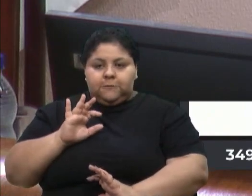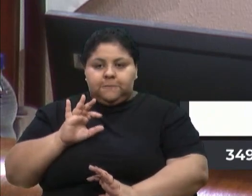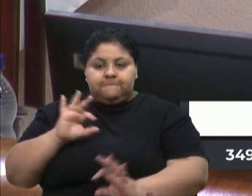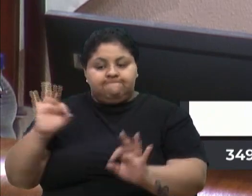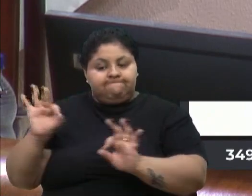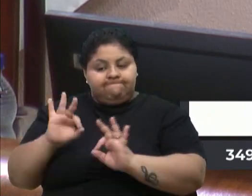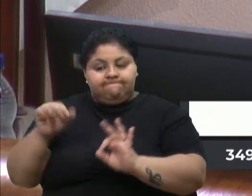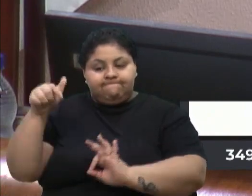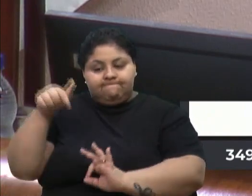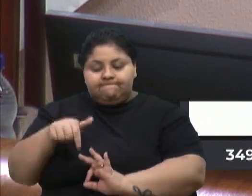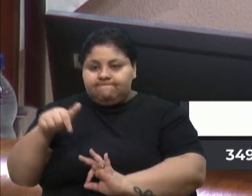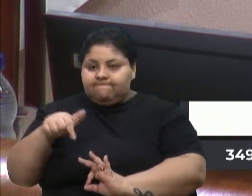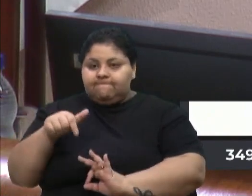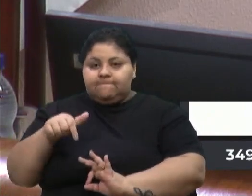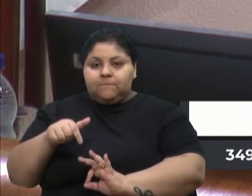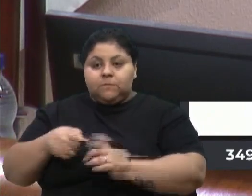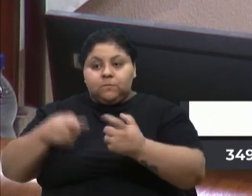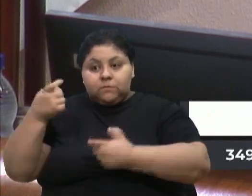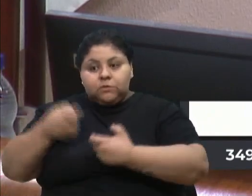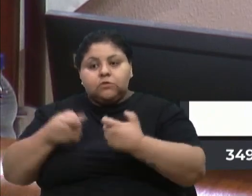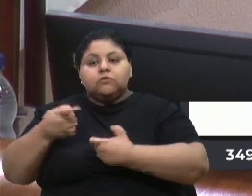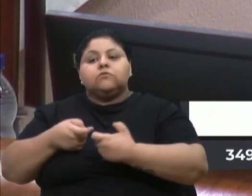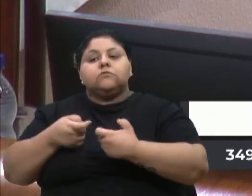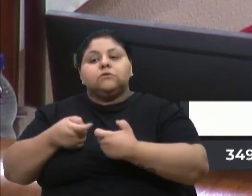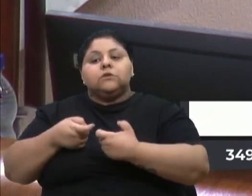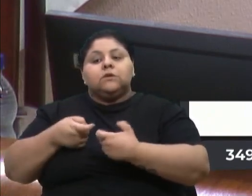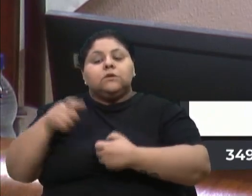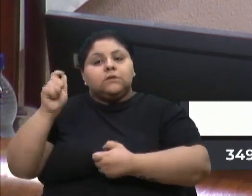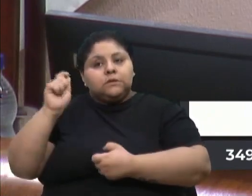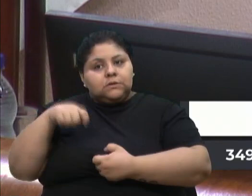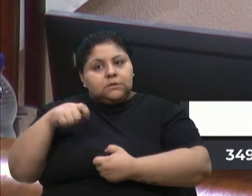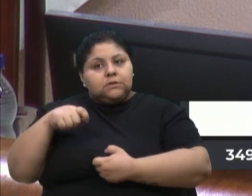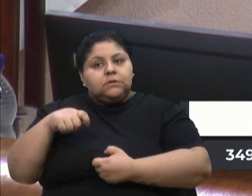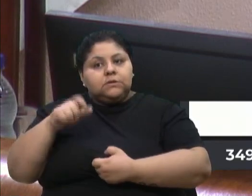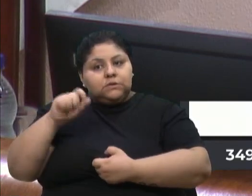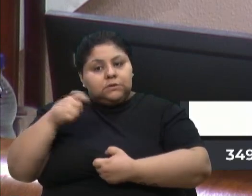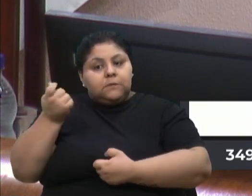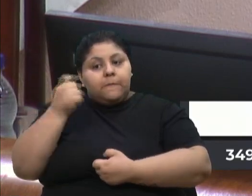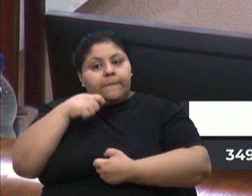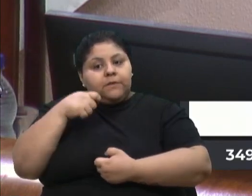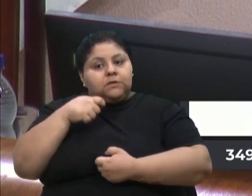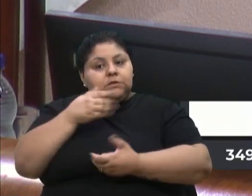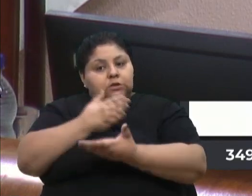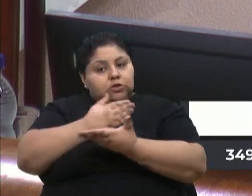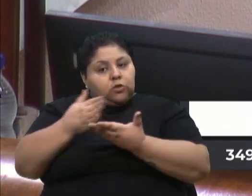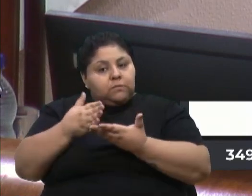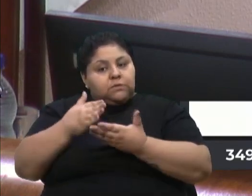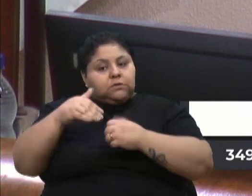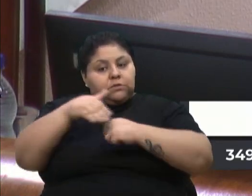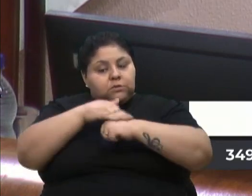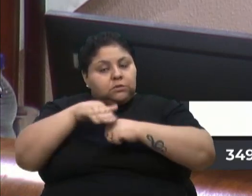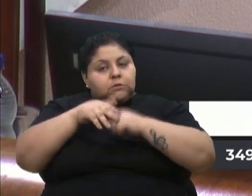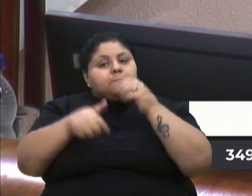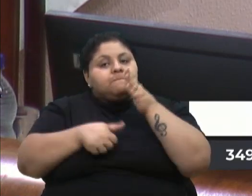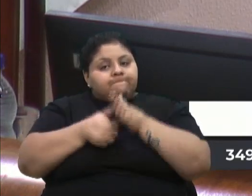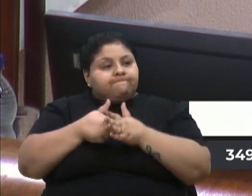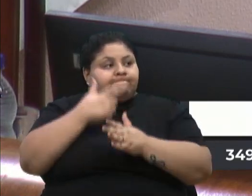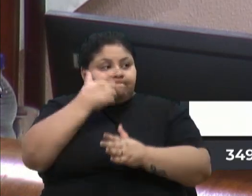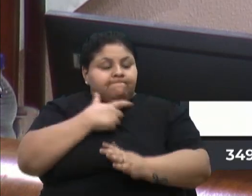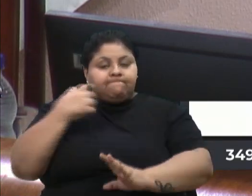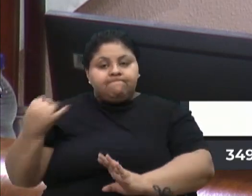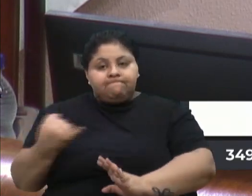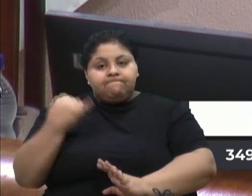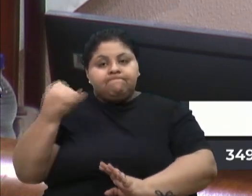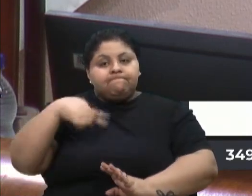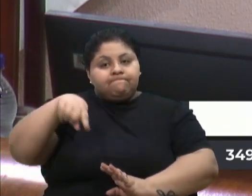comunidade discute a necessidade, sim, de abrir isso, né, de entender melhor esse processo, de conversar sobre ele. Então, acho que é importantíssimo o que a gente está